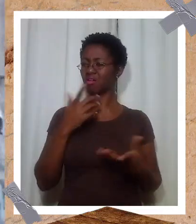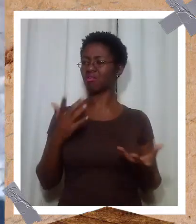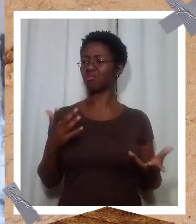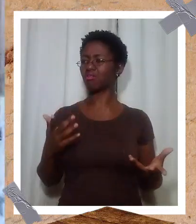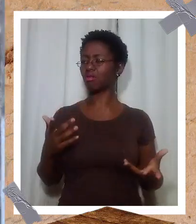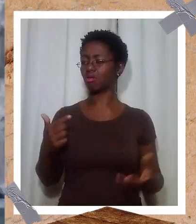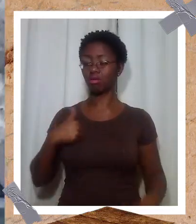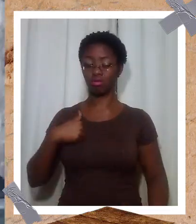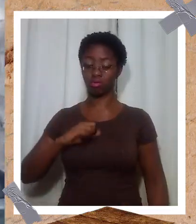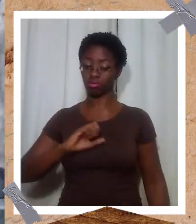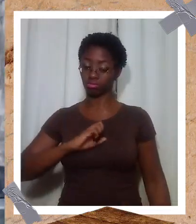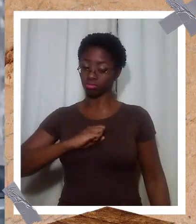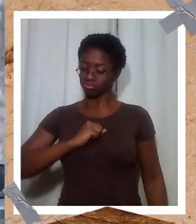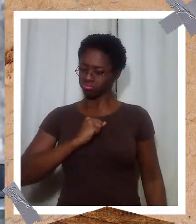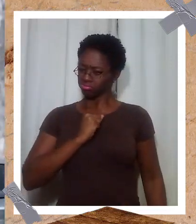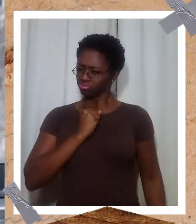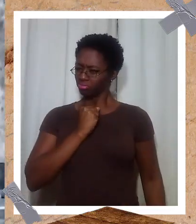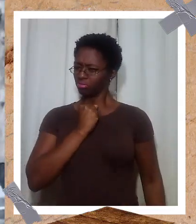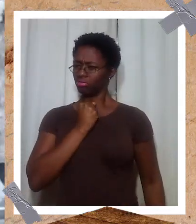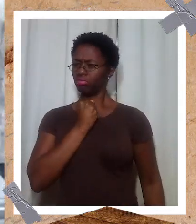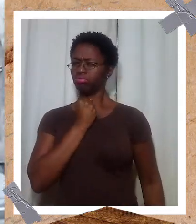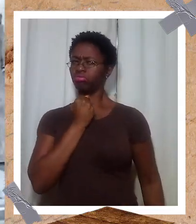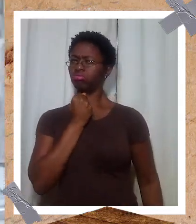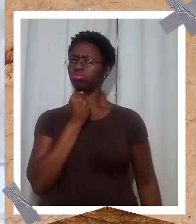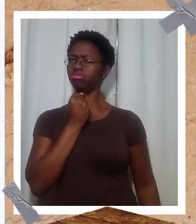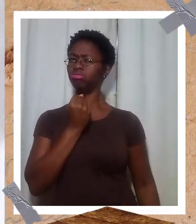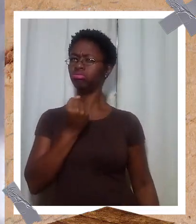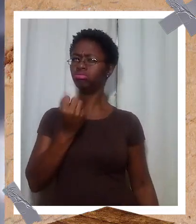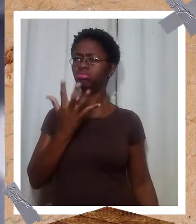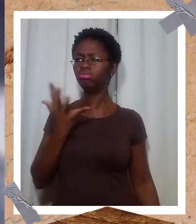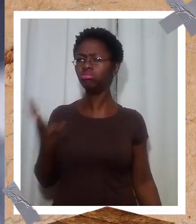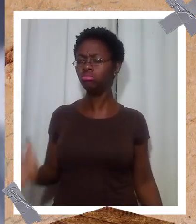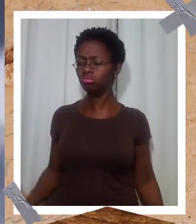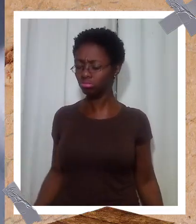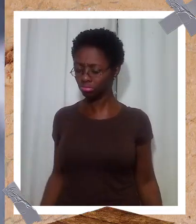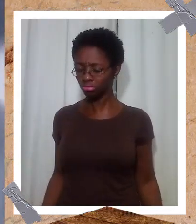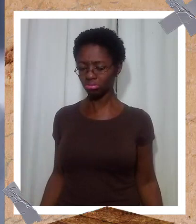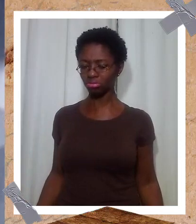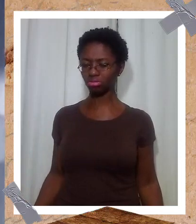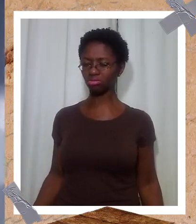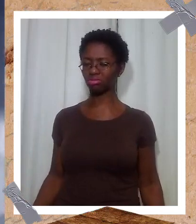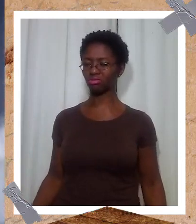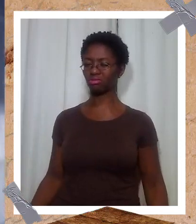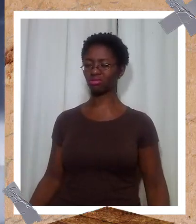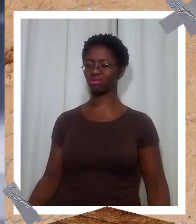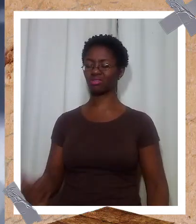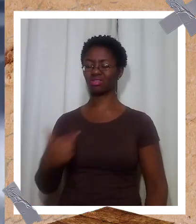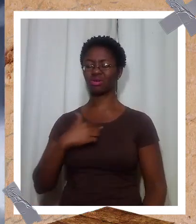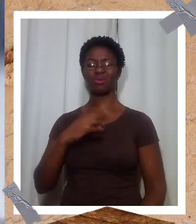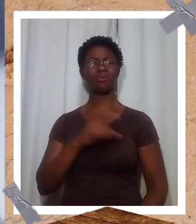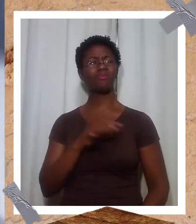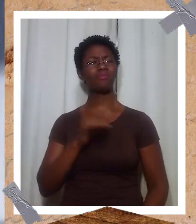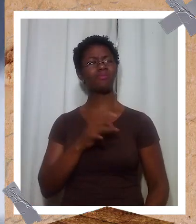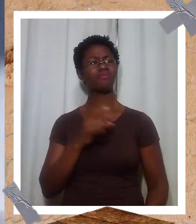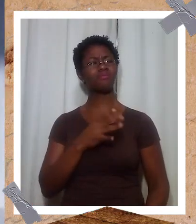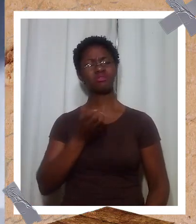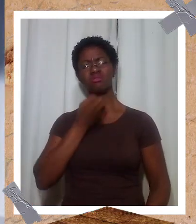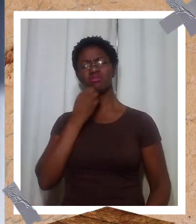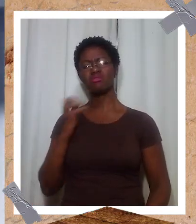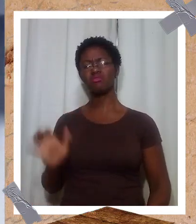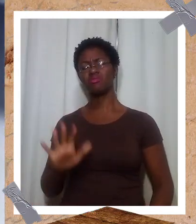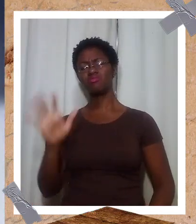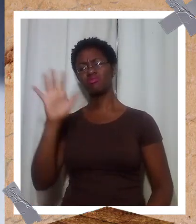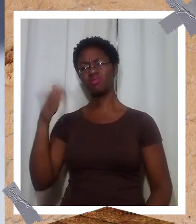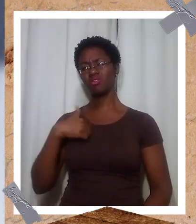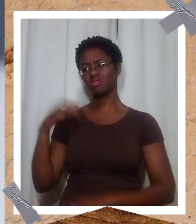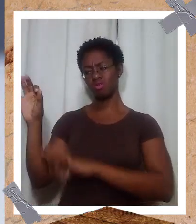forma tão covarde. O mito do bom favelado se despedaçava diante de nossa integridade ameaçada. Enquanto